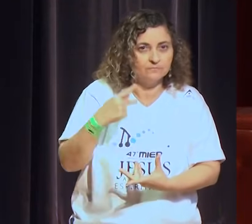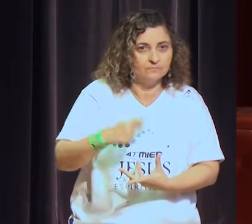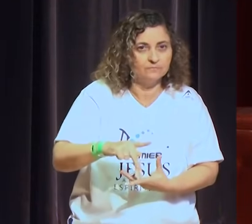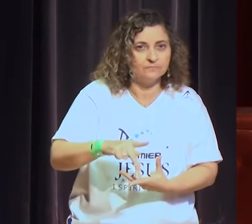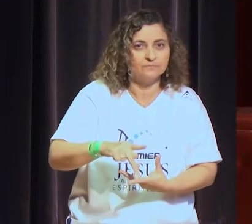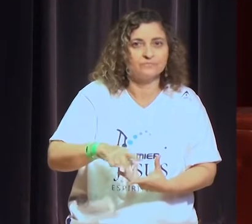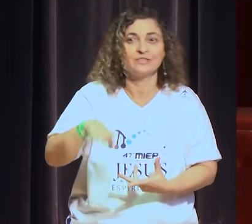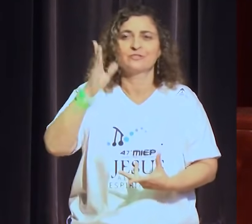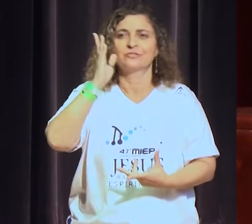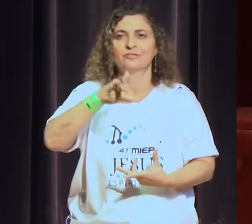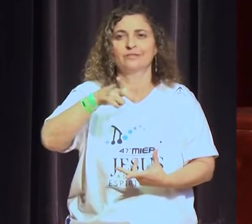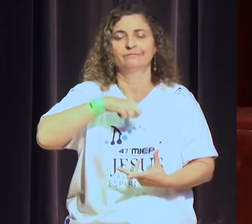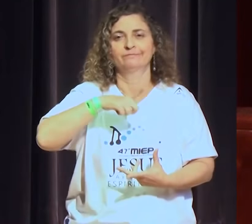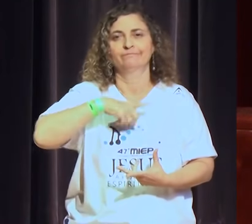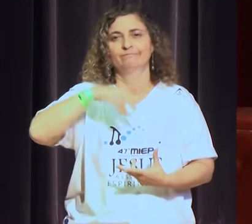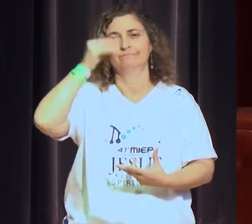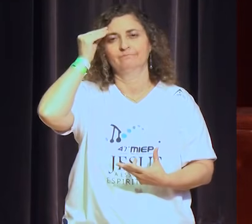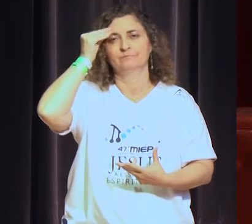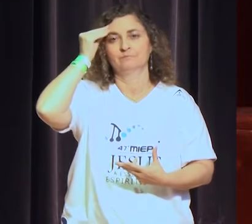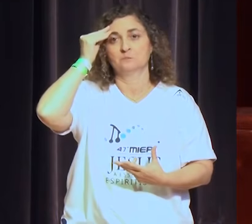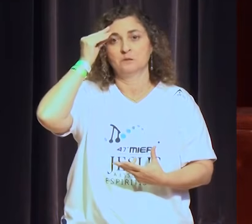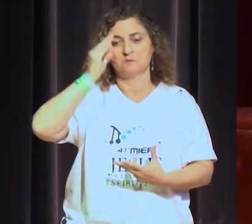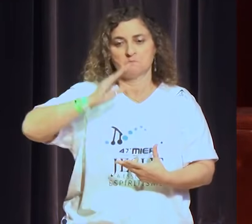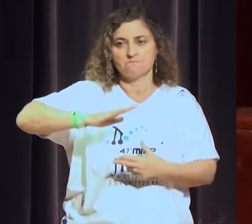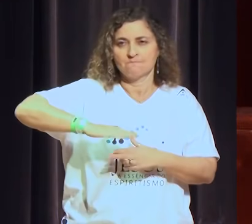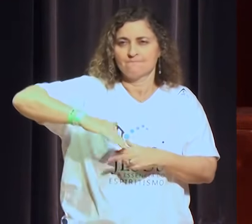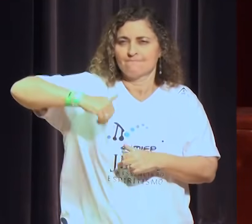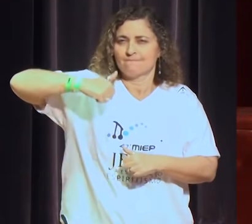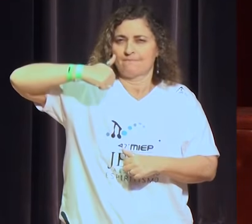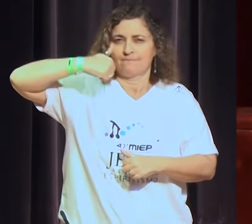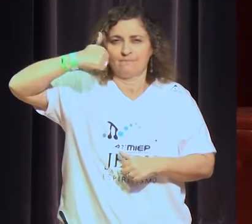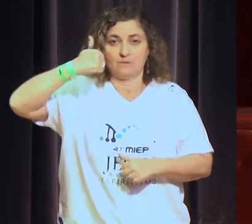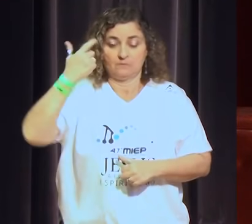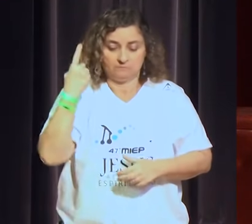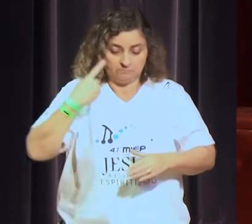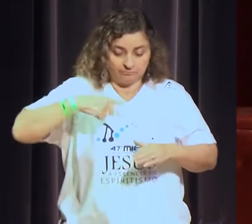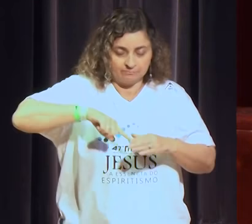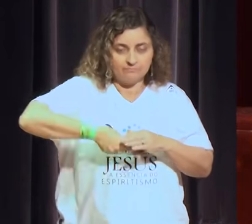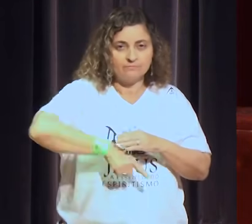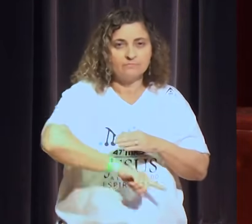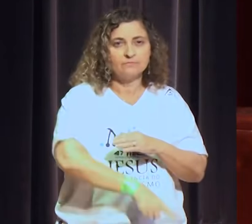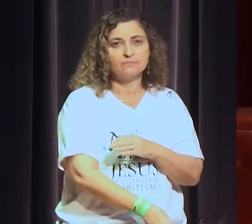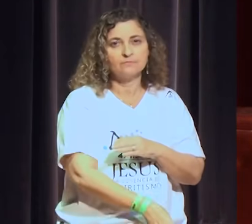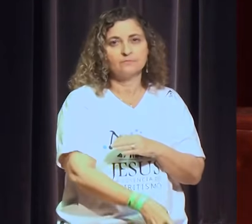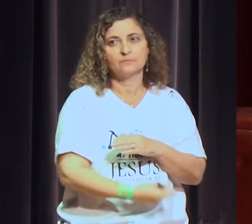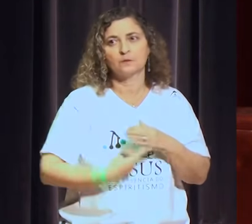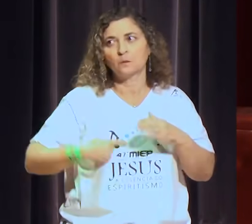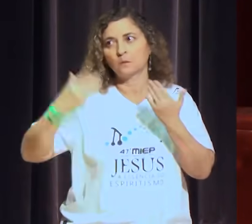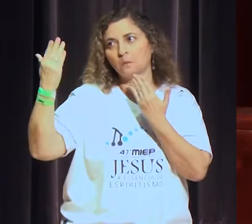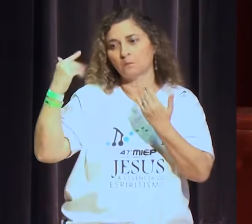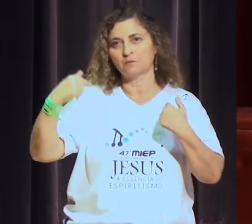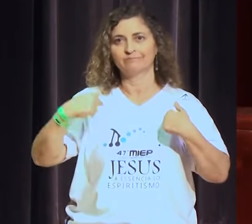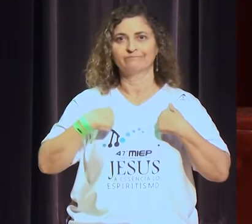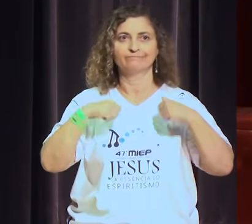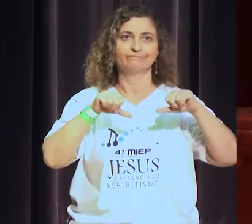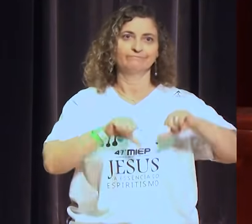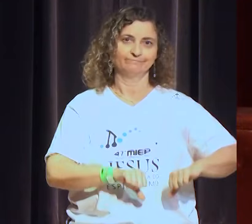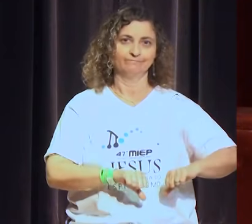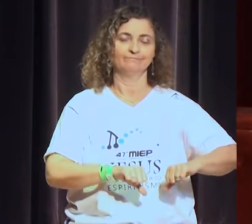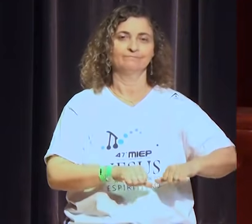que tiveram experiências muito mais amplas e muito